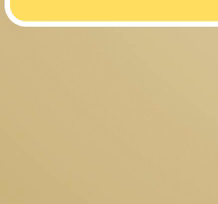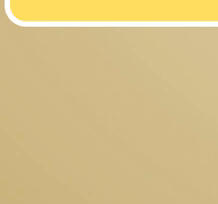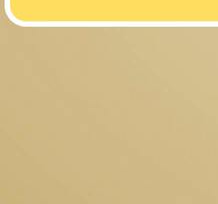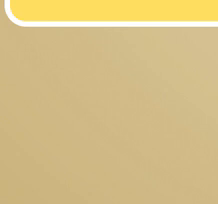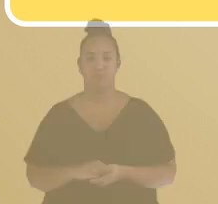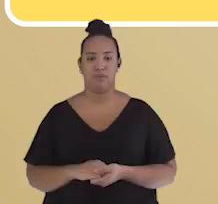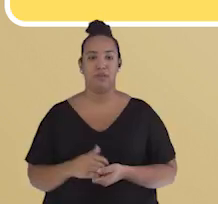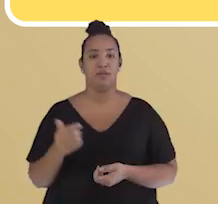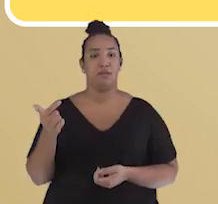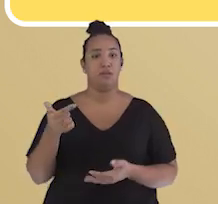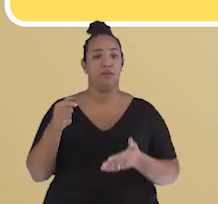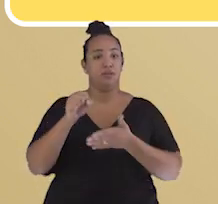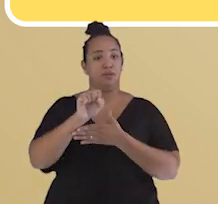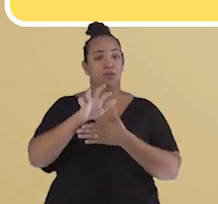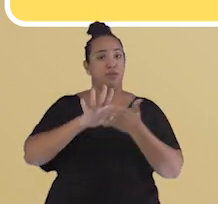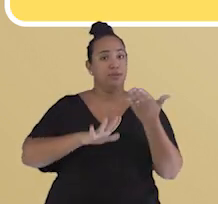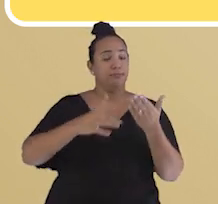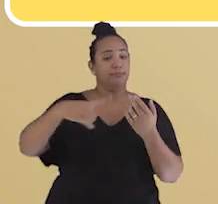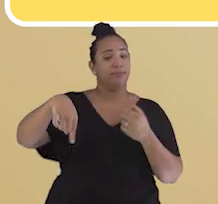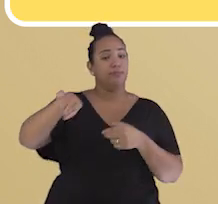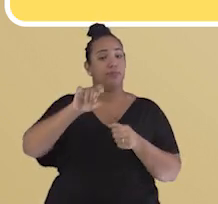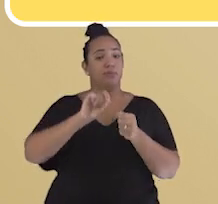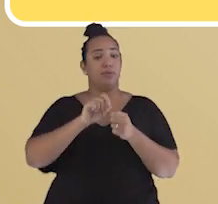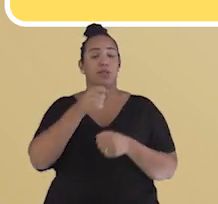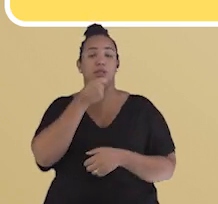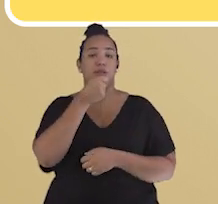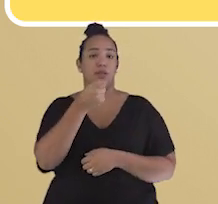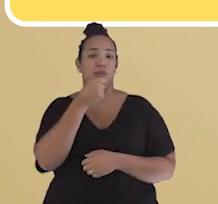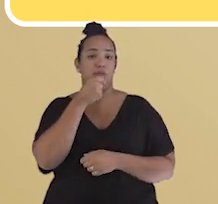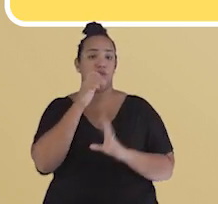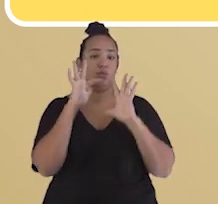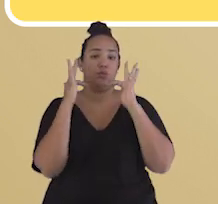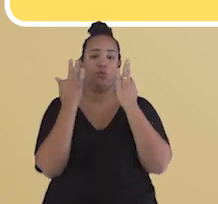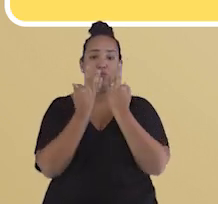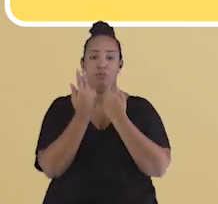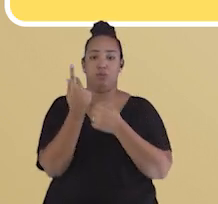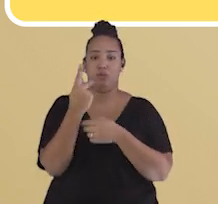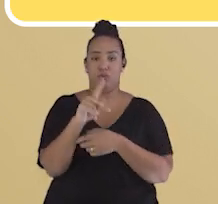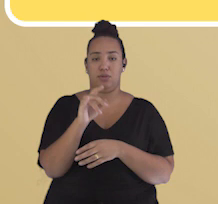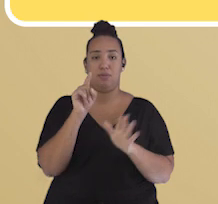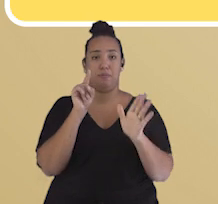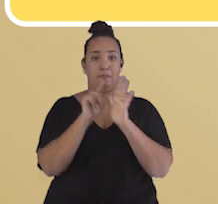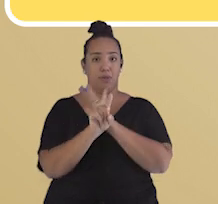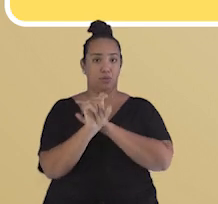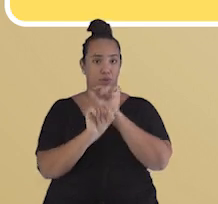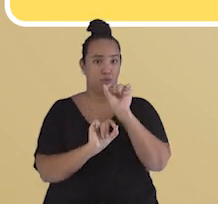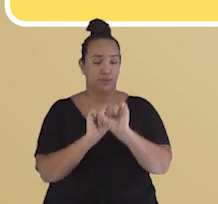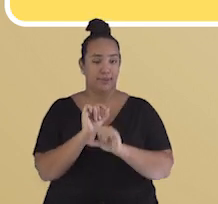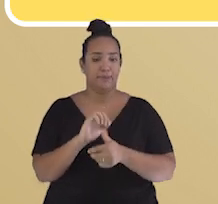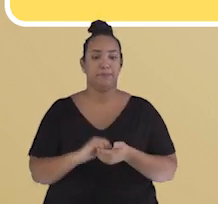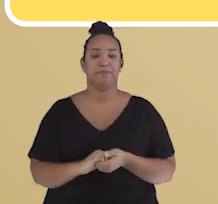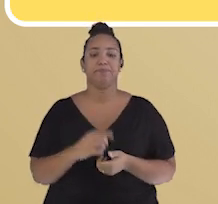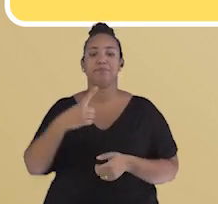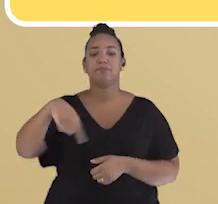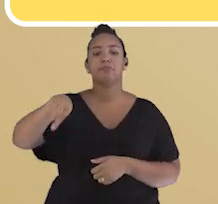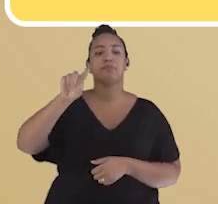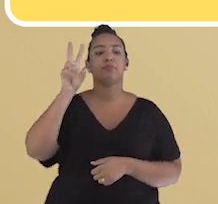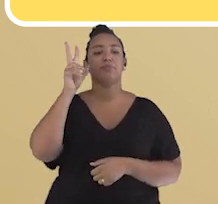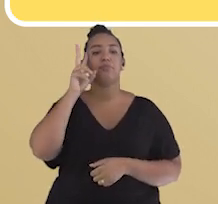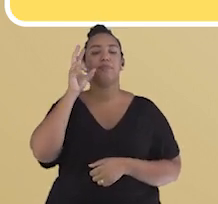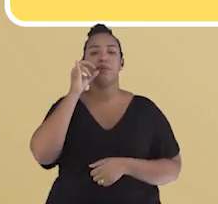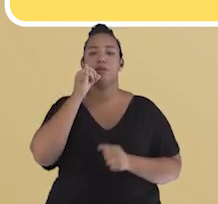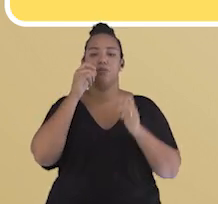E a segunda atividade, vocês irão fazer uma entrevista com o familiar e perguntar o seguinte: você se lembra